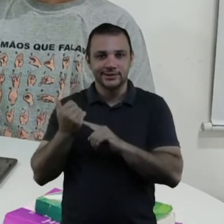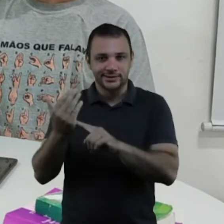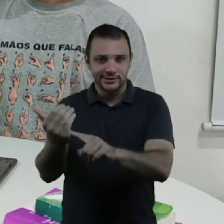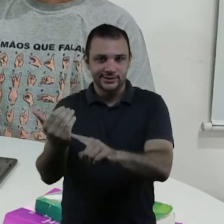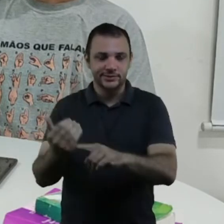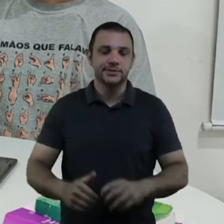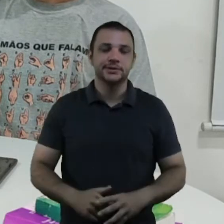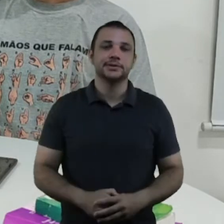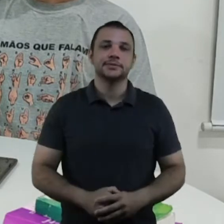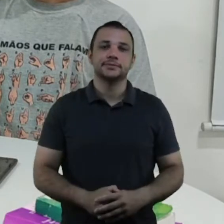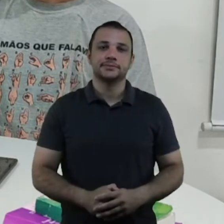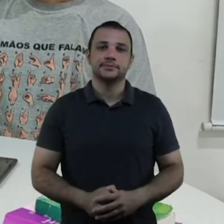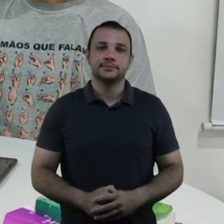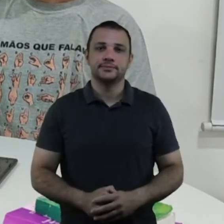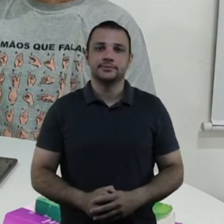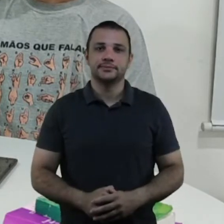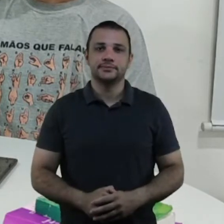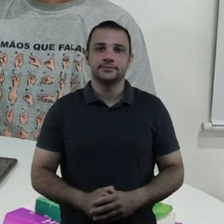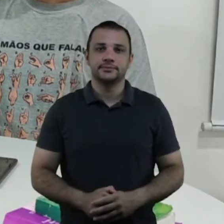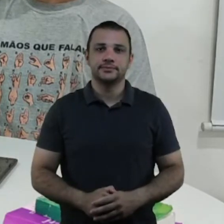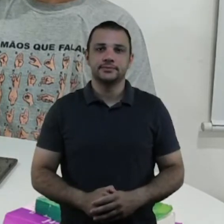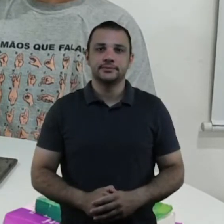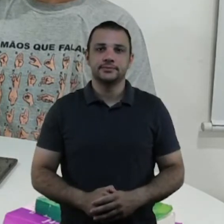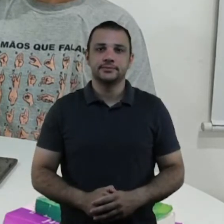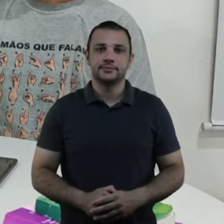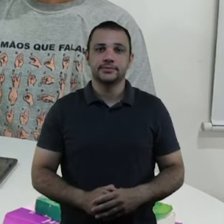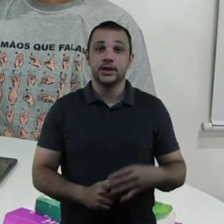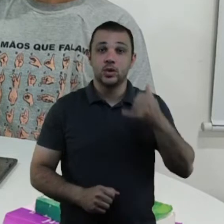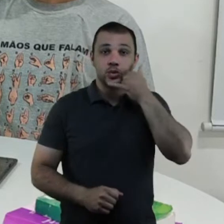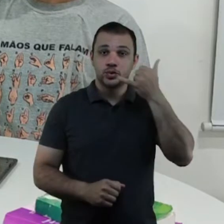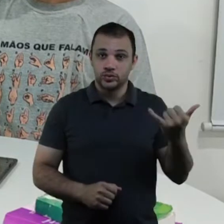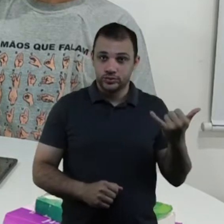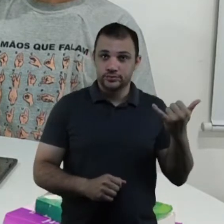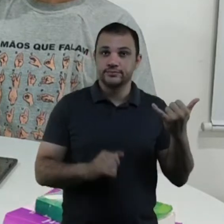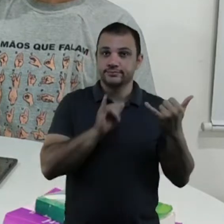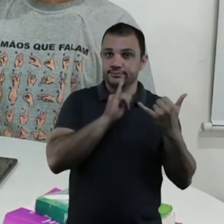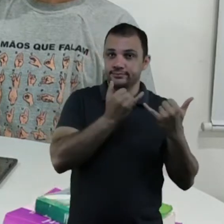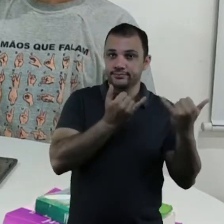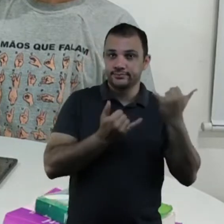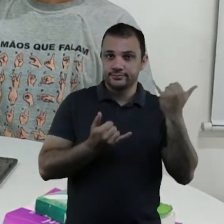Arte 3. Para fins de aplicação desta lei, consideram-se